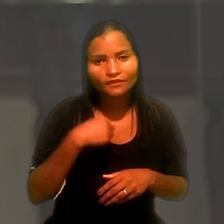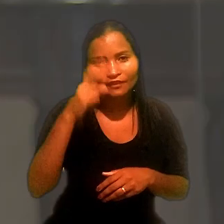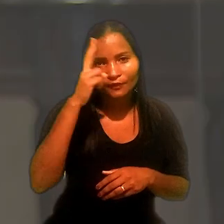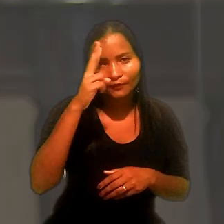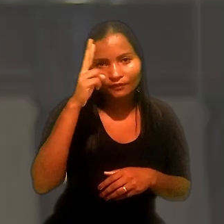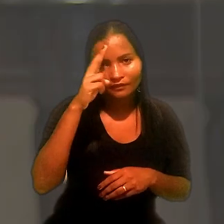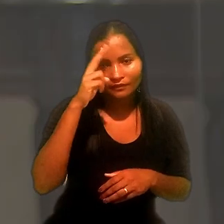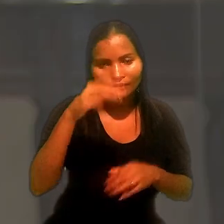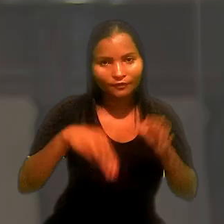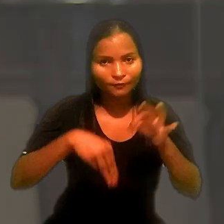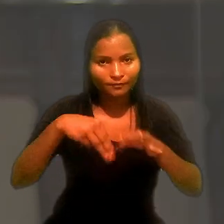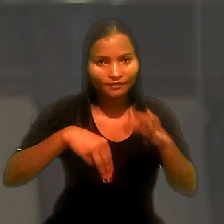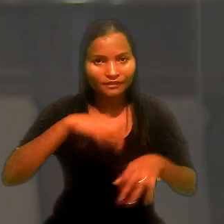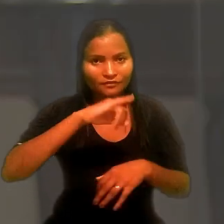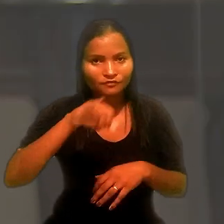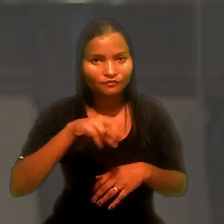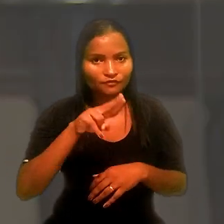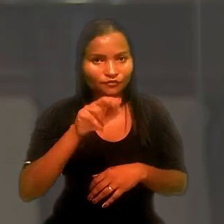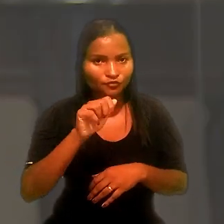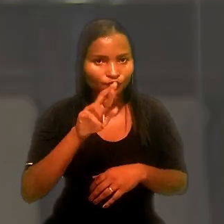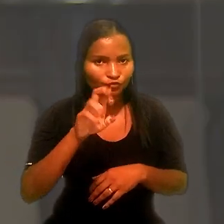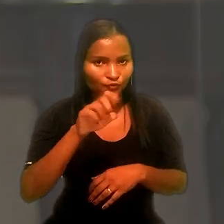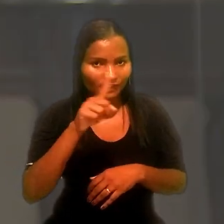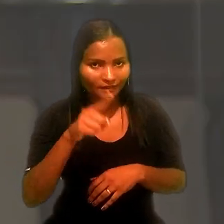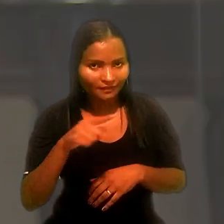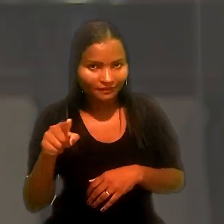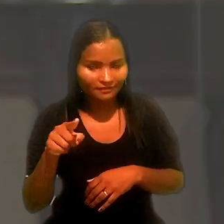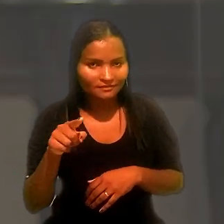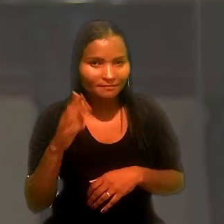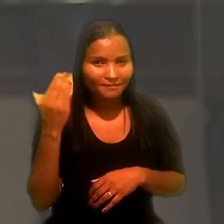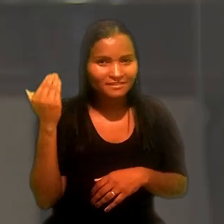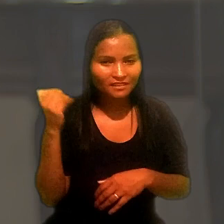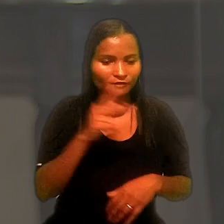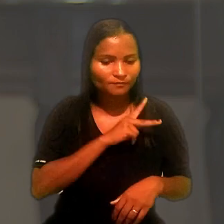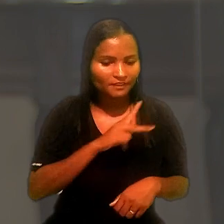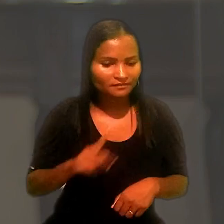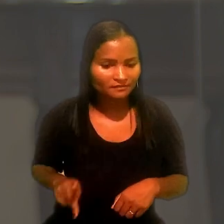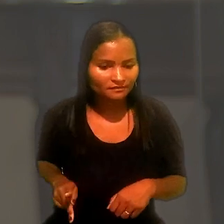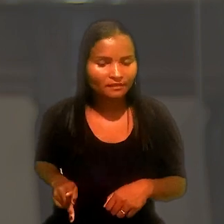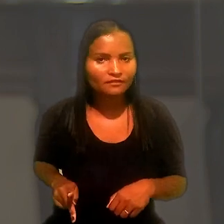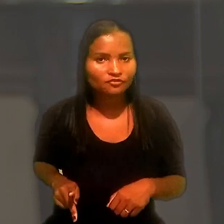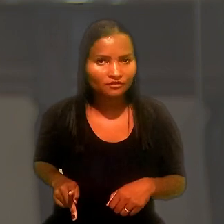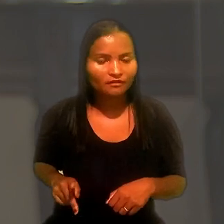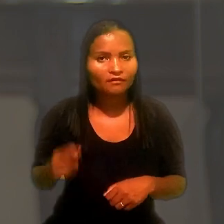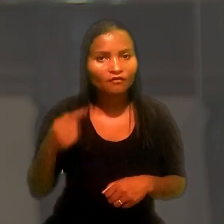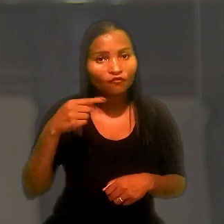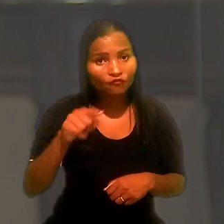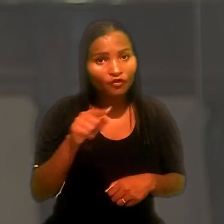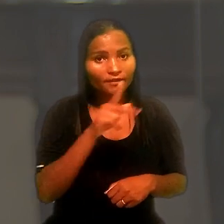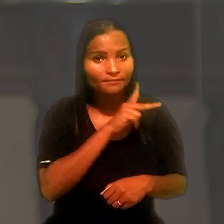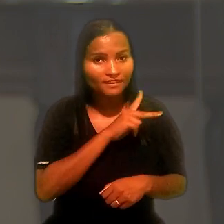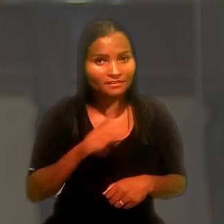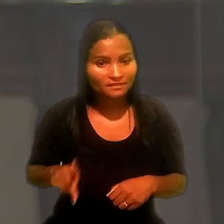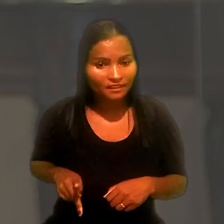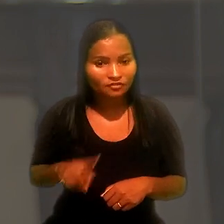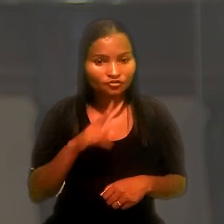Eu me recordo que o ministro João Arécio Dallazen, quando era presidente, ele foi presidente